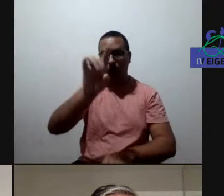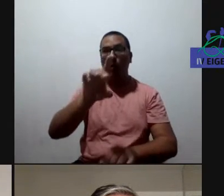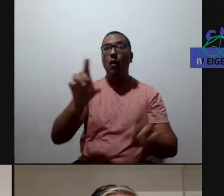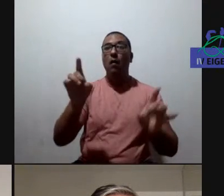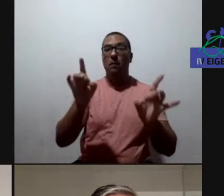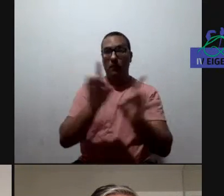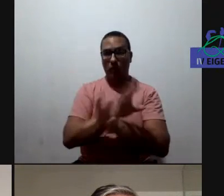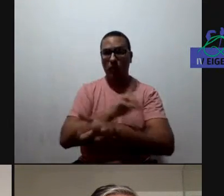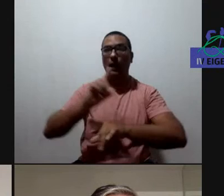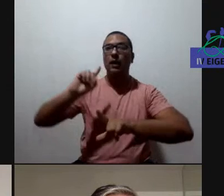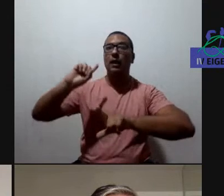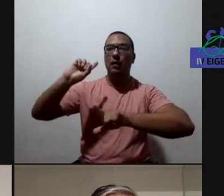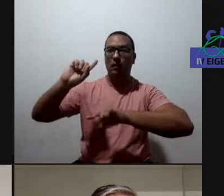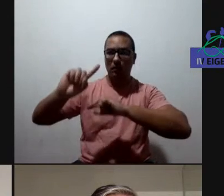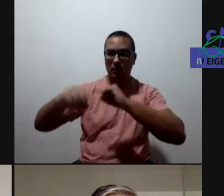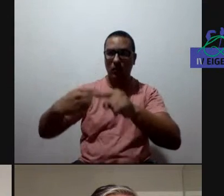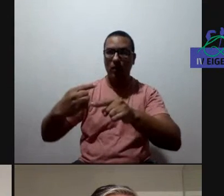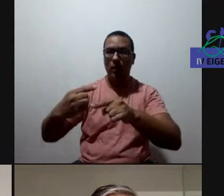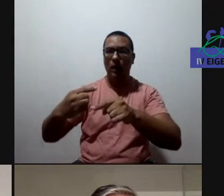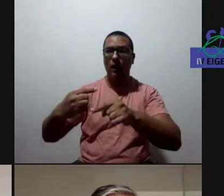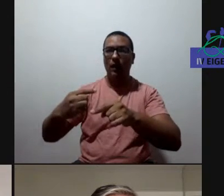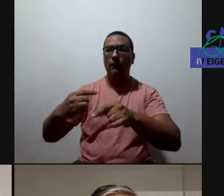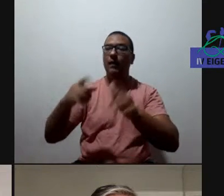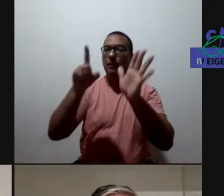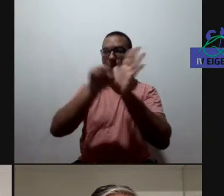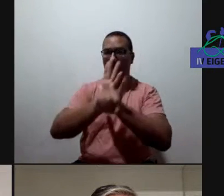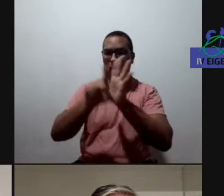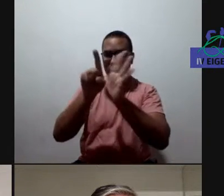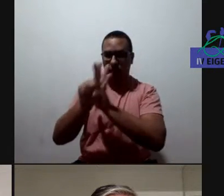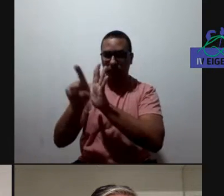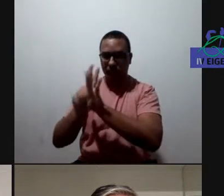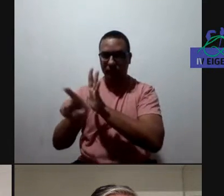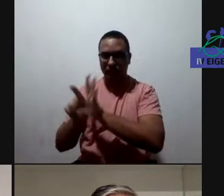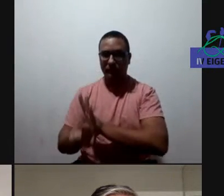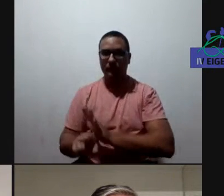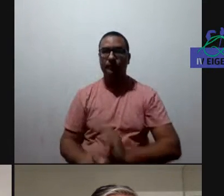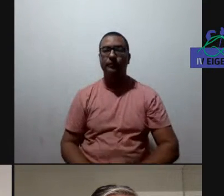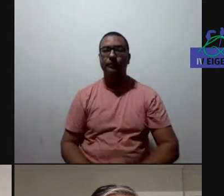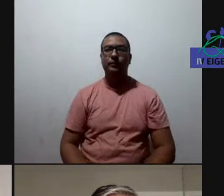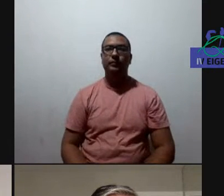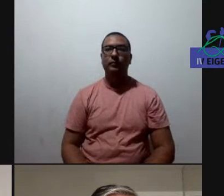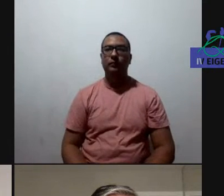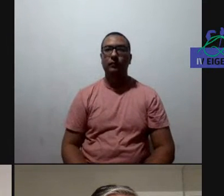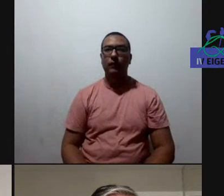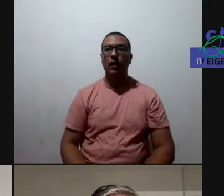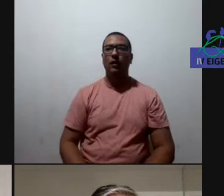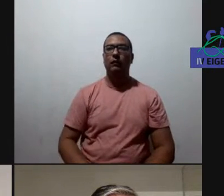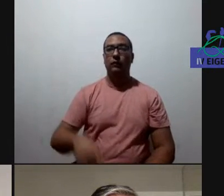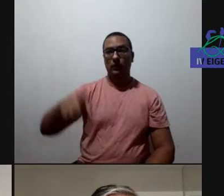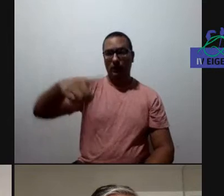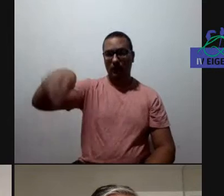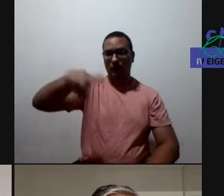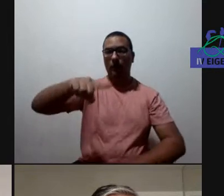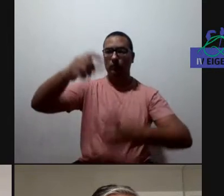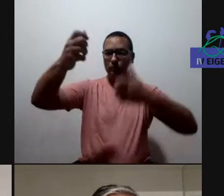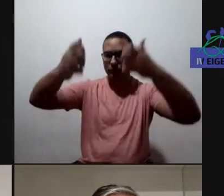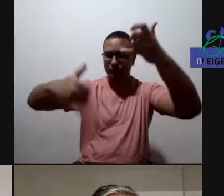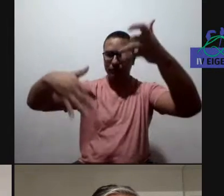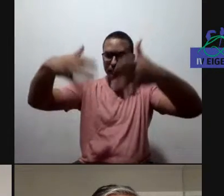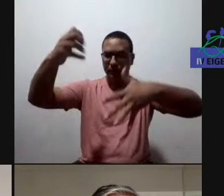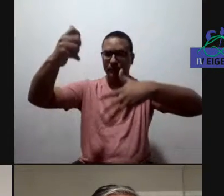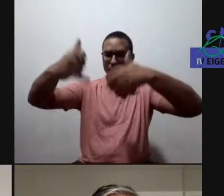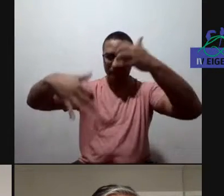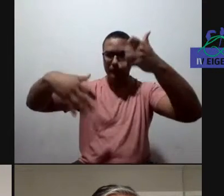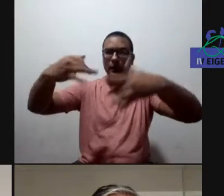posteriormente, nós vamos abrir para as perguntas. Então, vocês, durante a explanação, vocês podem